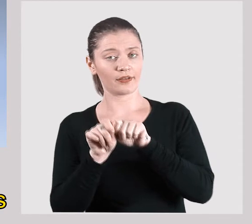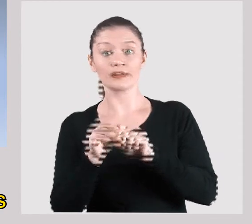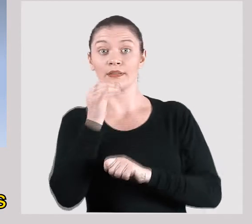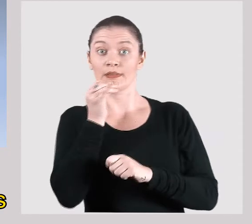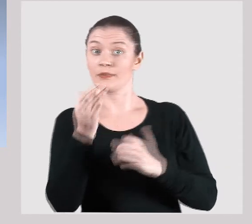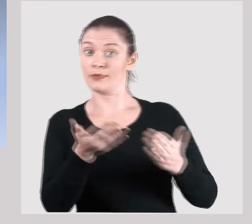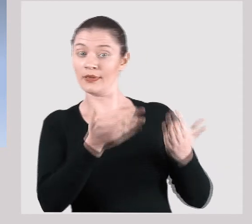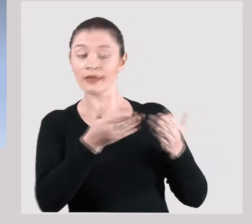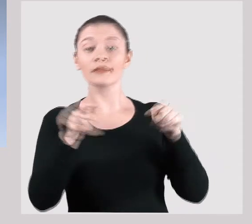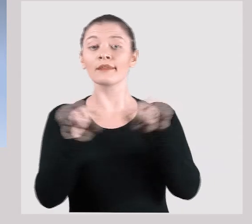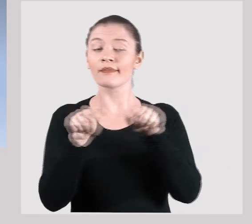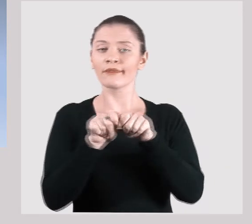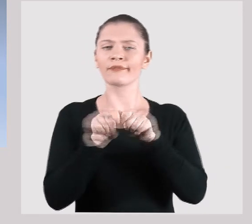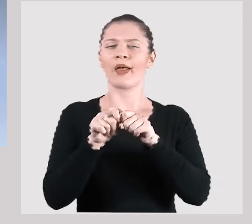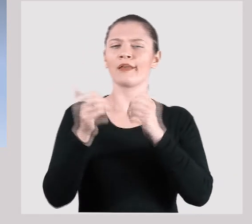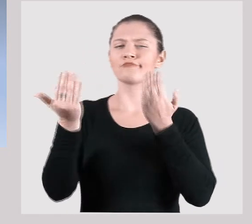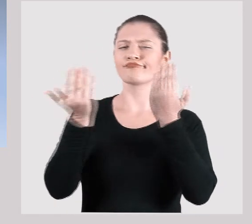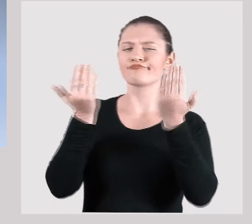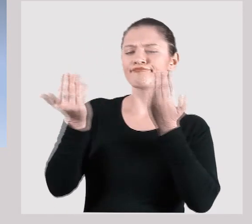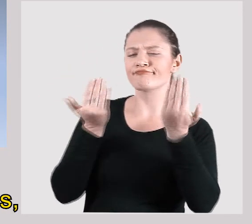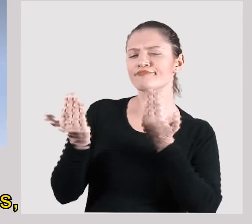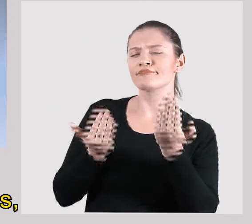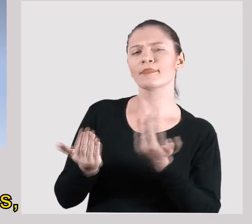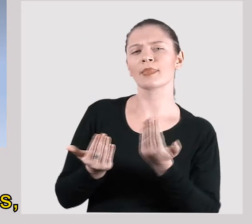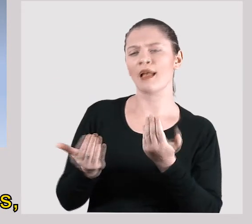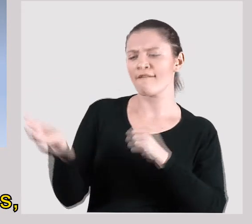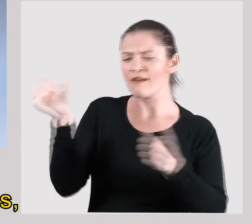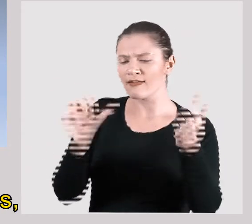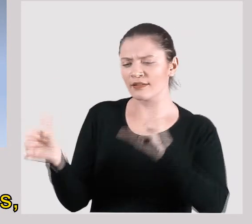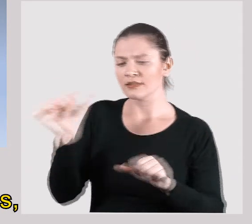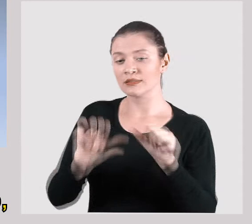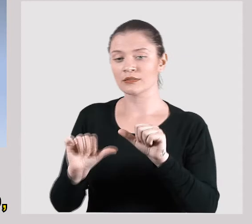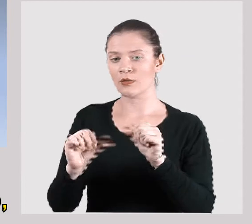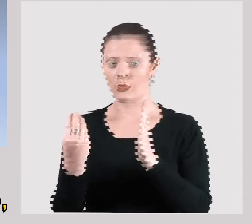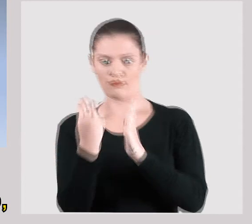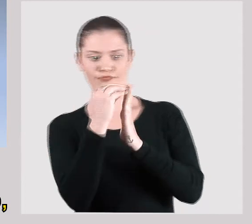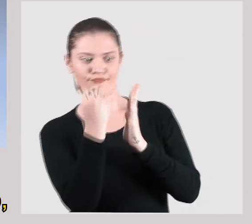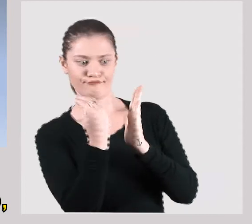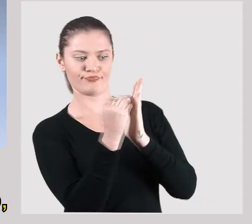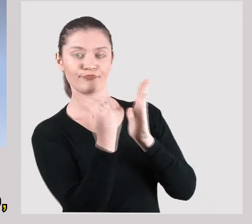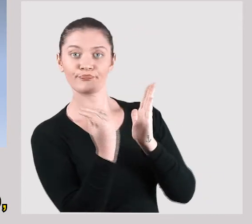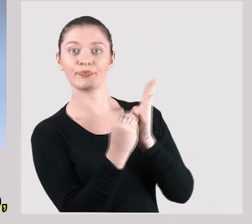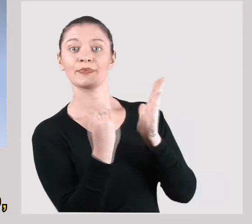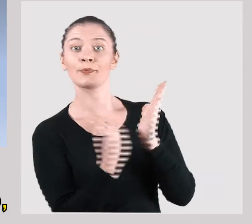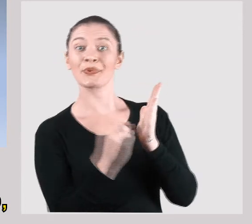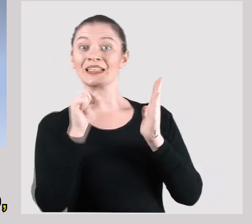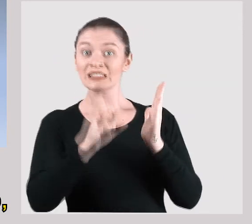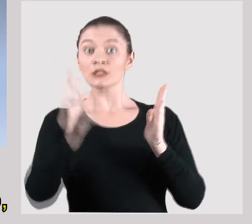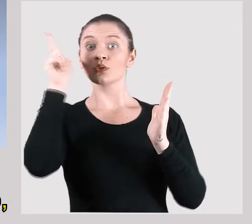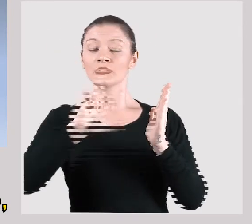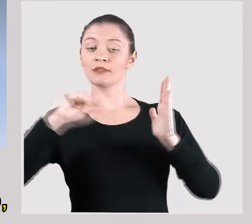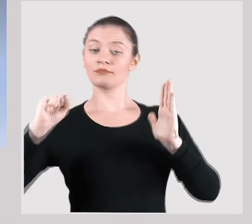avaliação e esses guidelines precisam preencher vários critérios. Se eles preencherem os critérios, eles ganham um selo e as pessoas vão